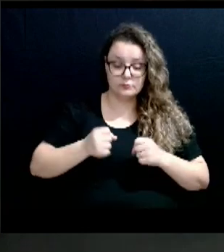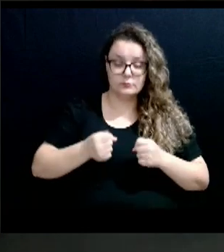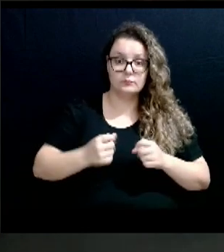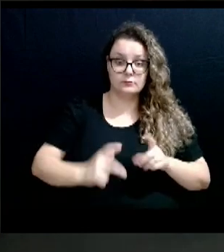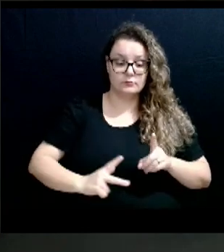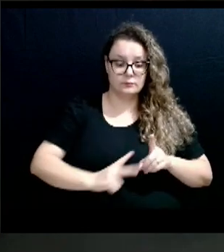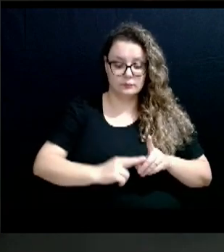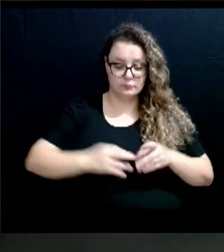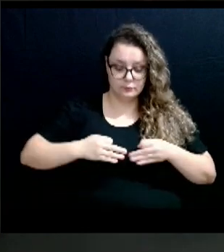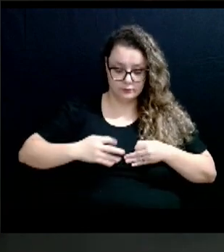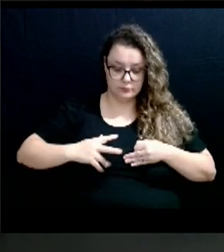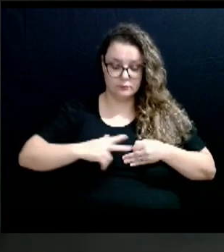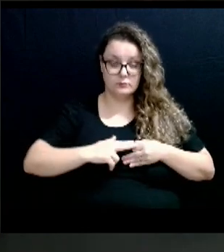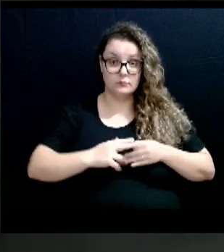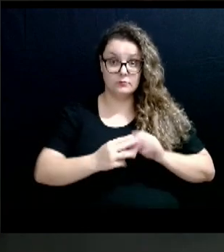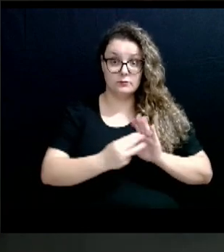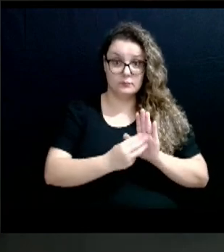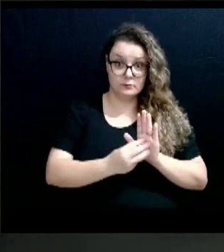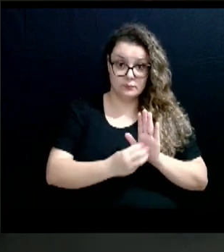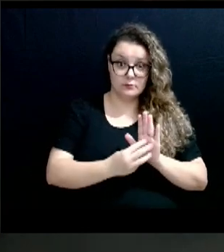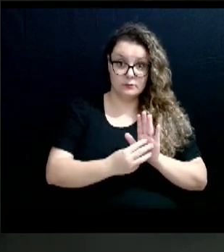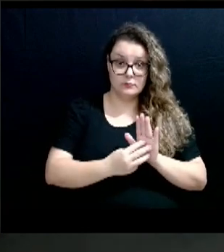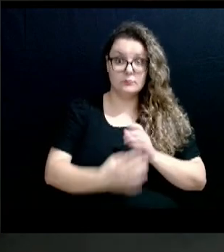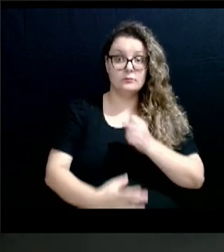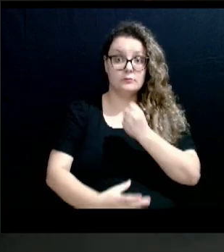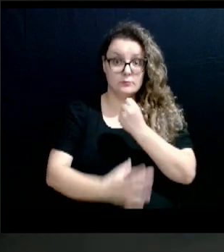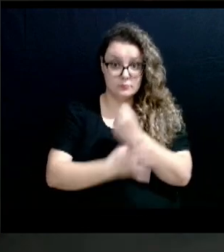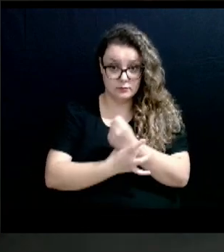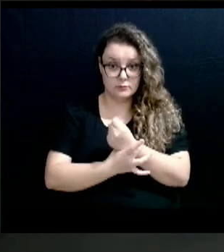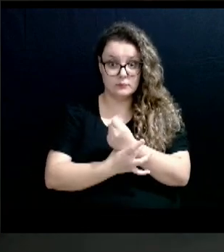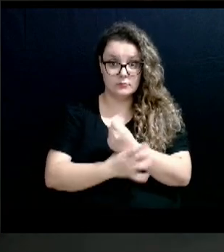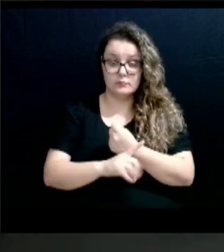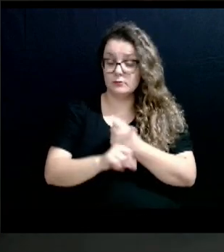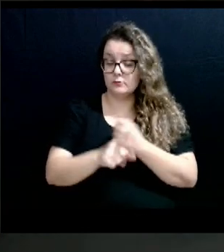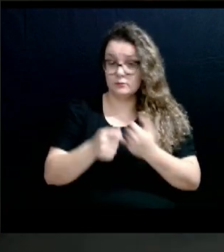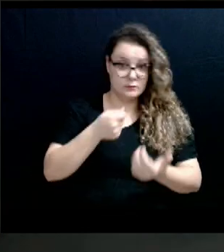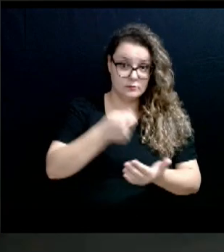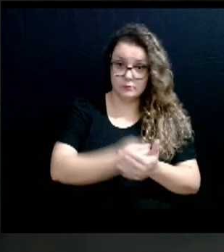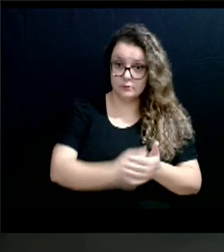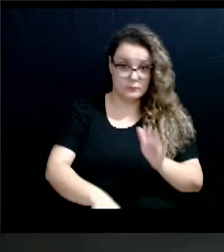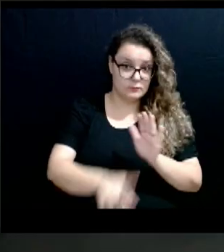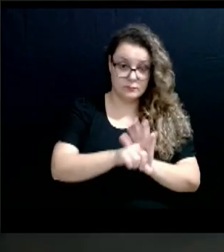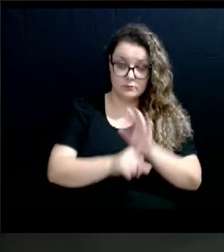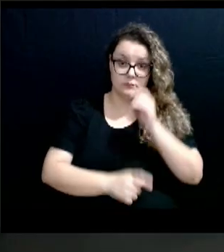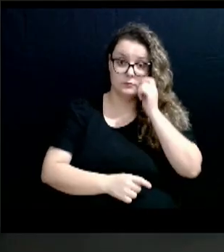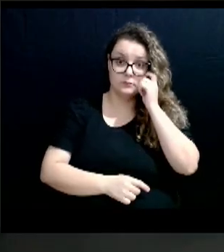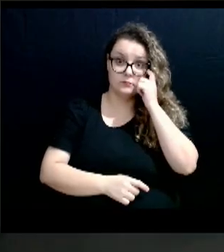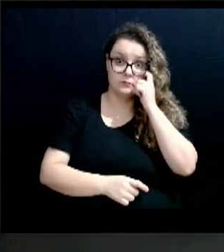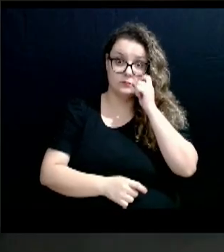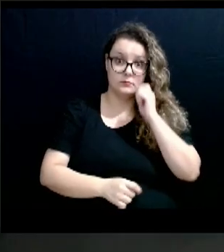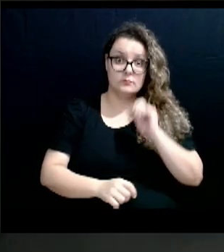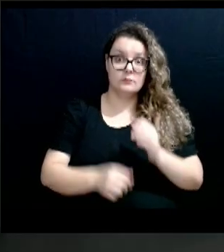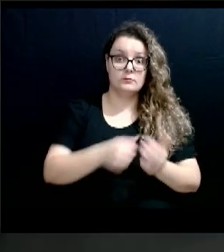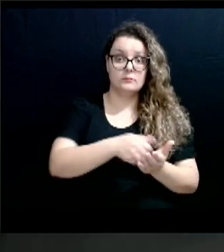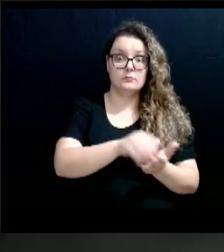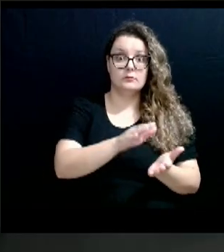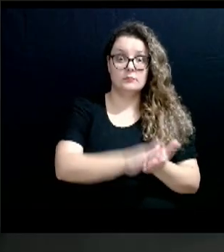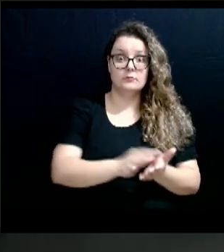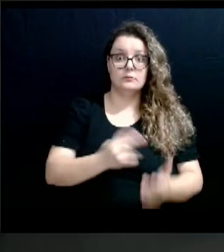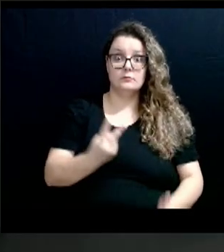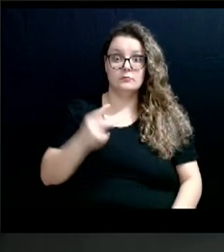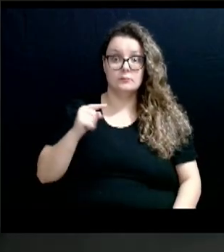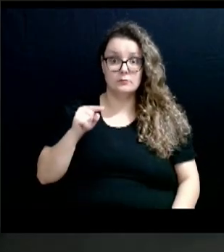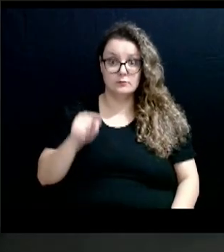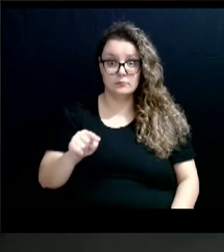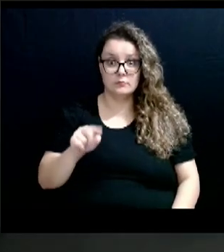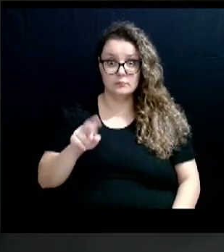como método seguro. O descumprimento da lei pode gerar multa de até 2.000 UFICs, unidades